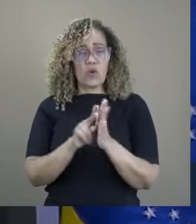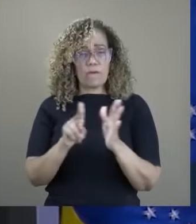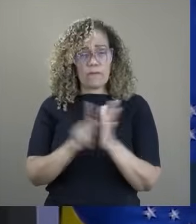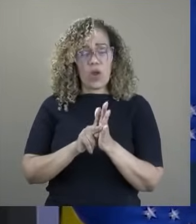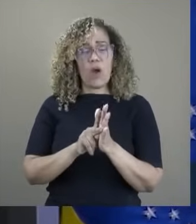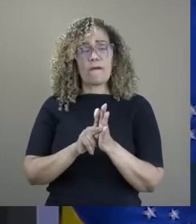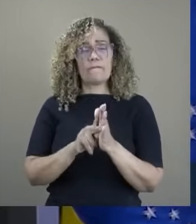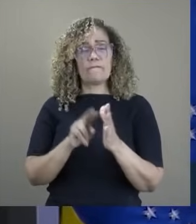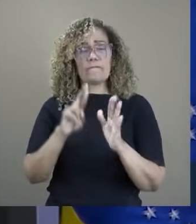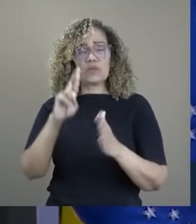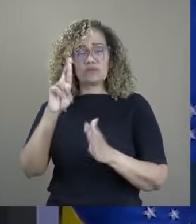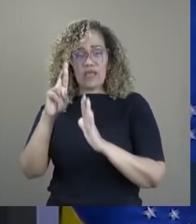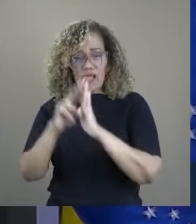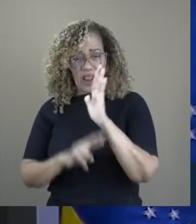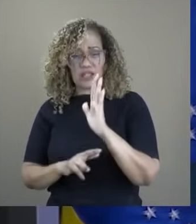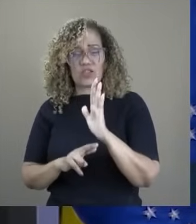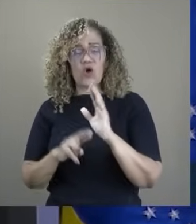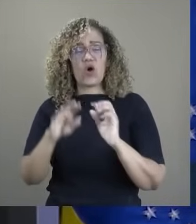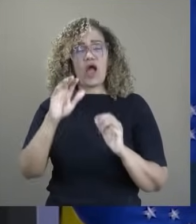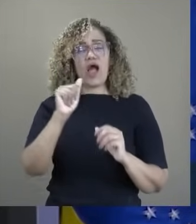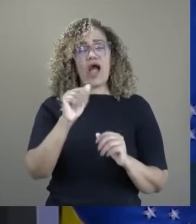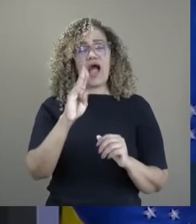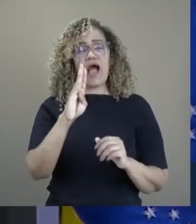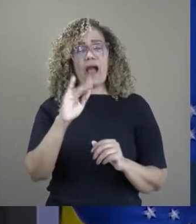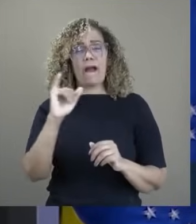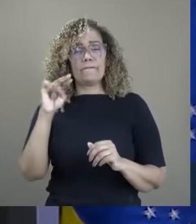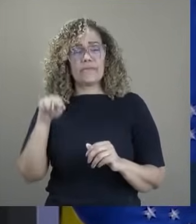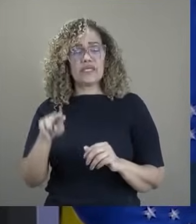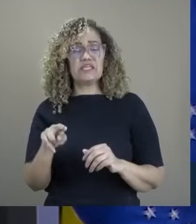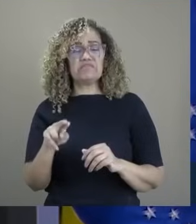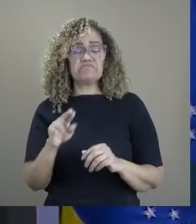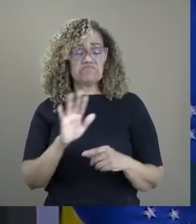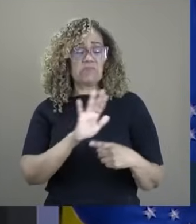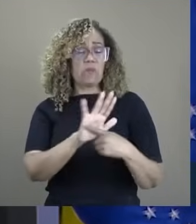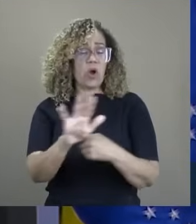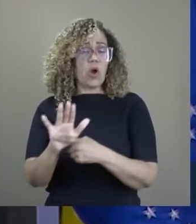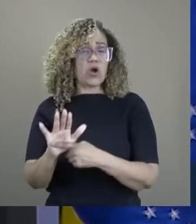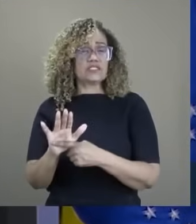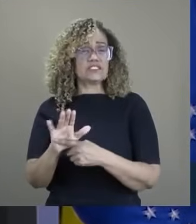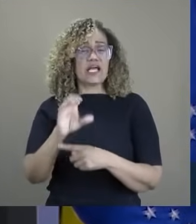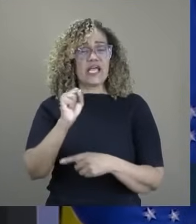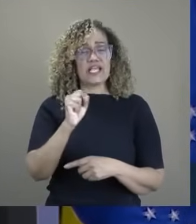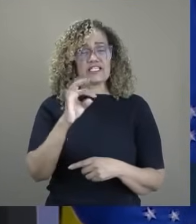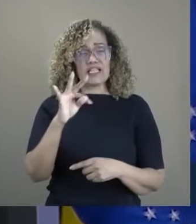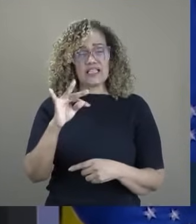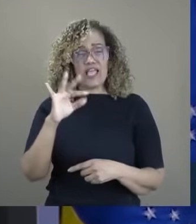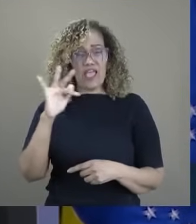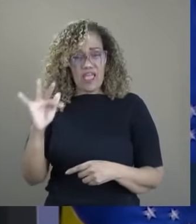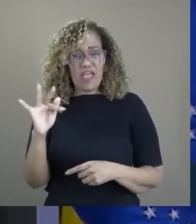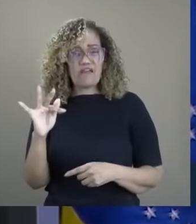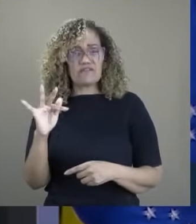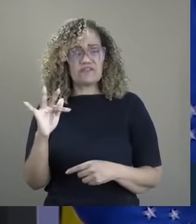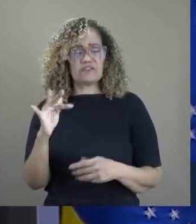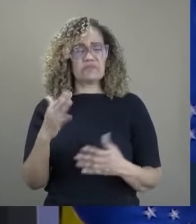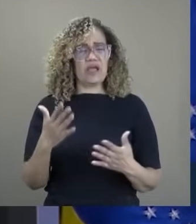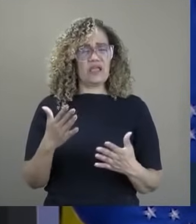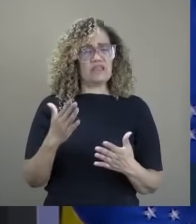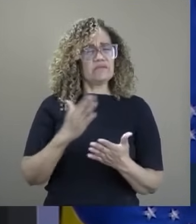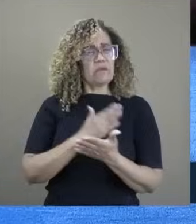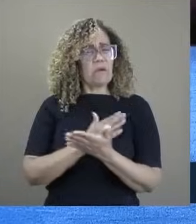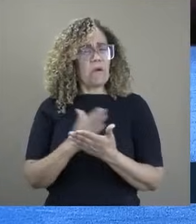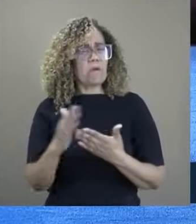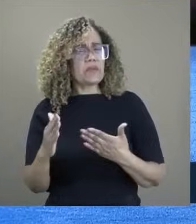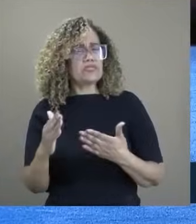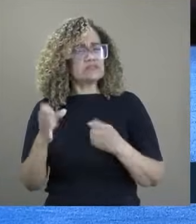cita STF E aí você se questione quando comecei a questionar aí ele me inseriu no